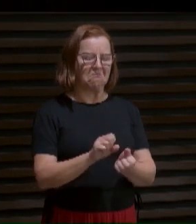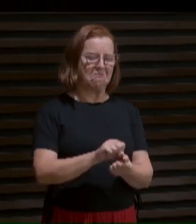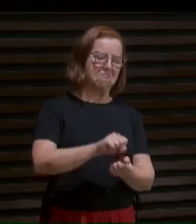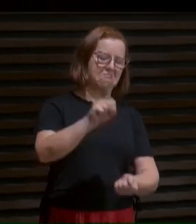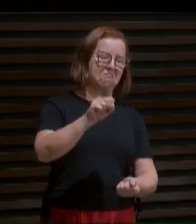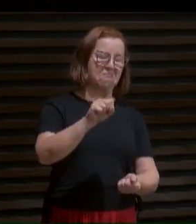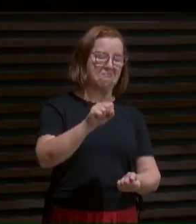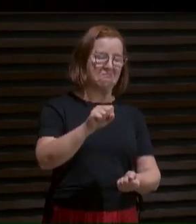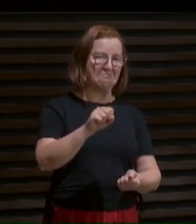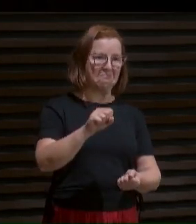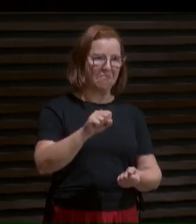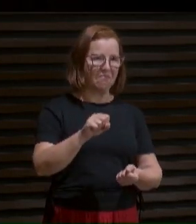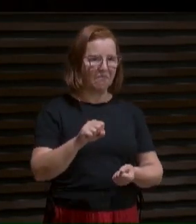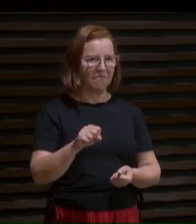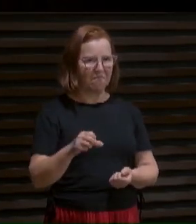mestrado,